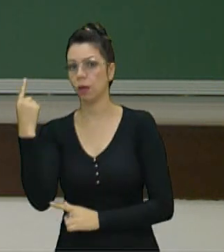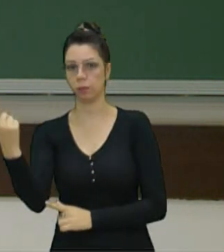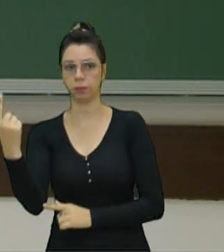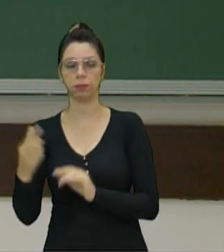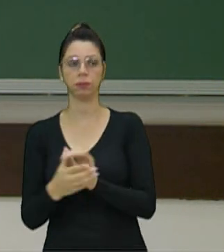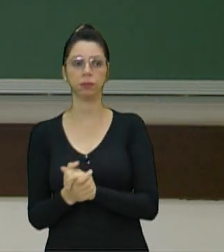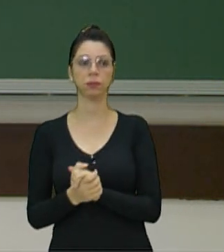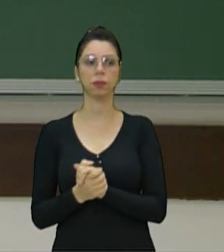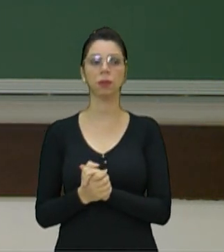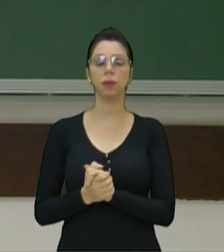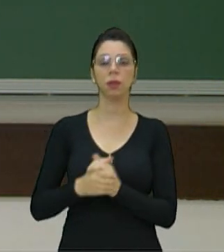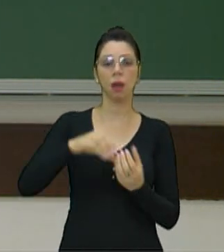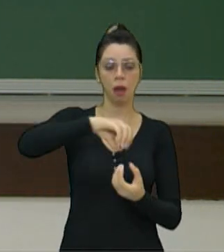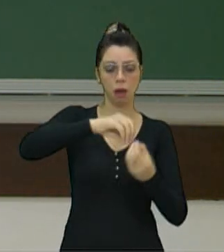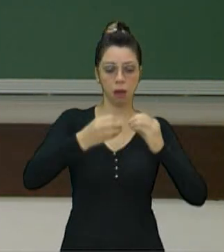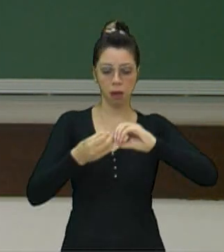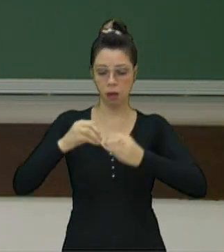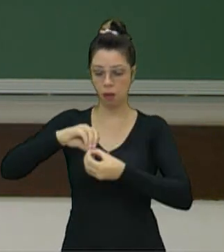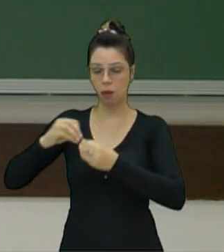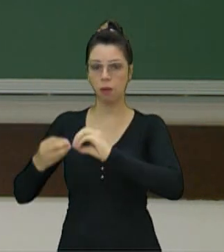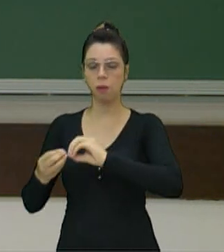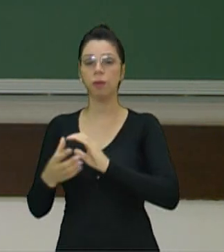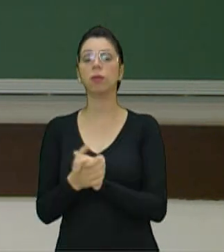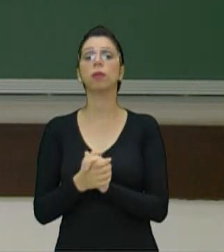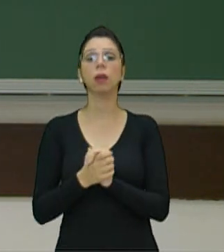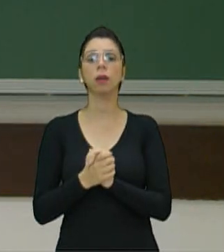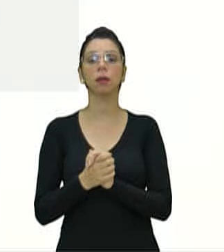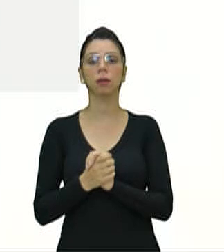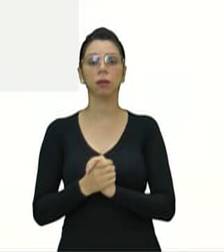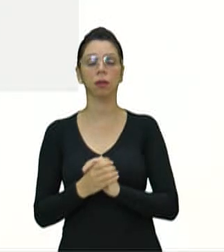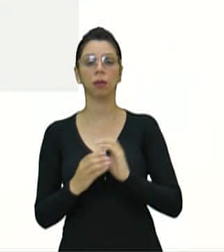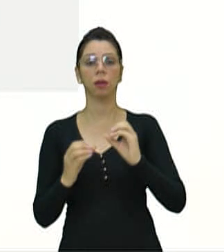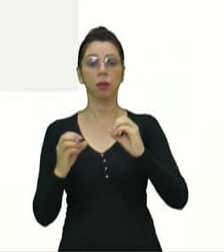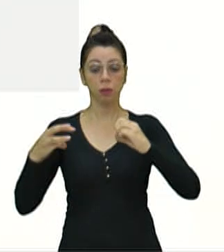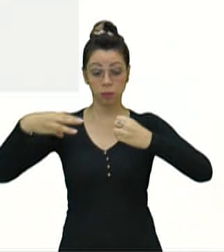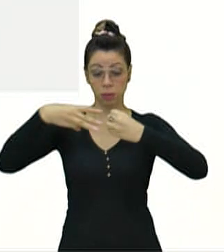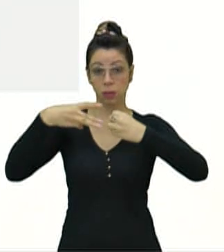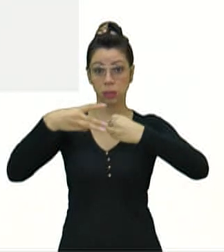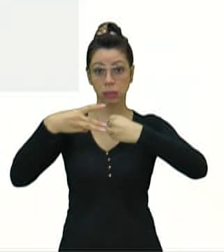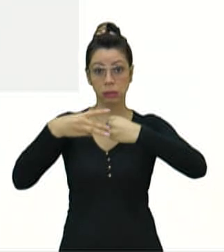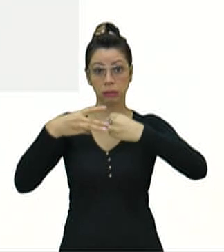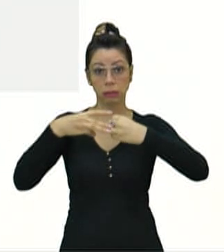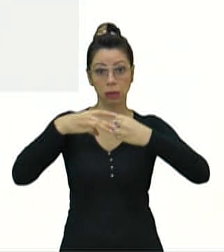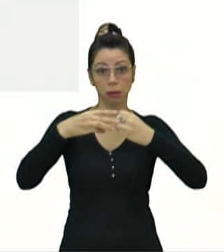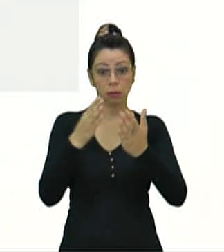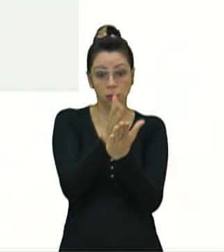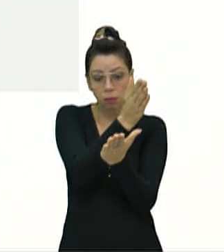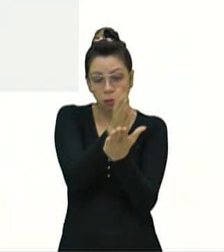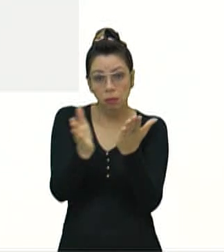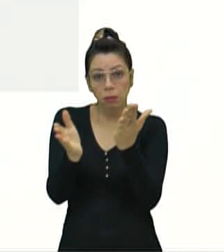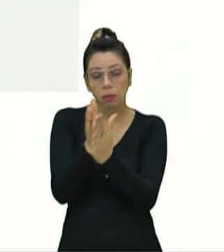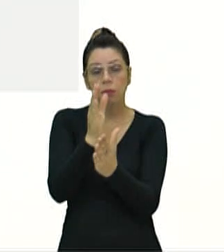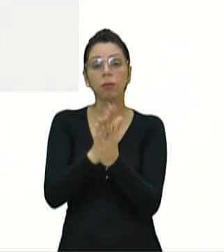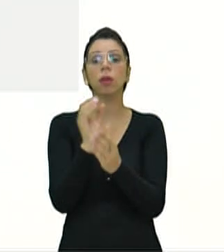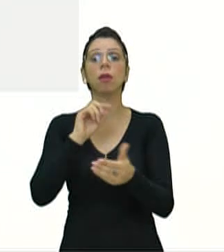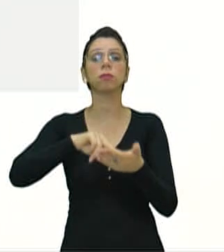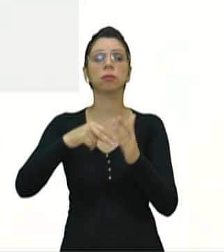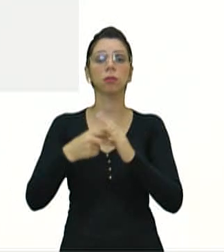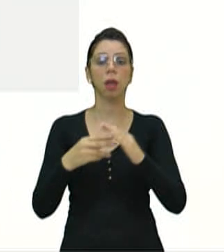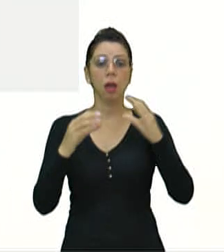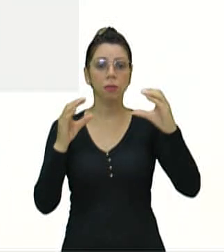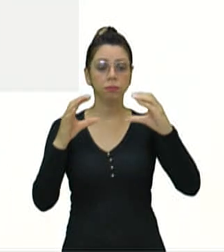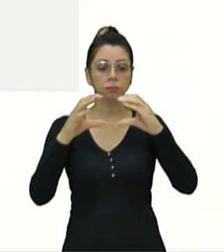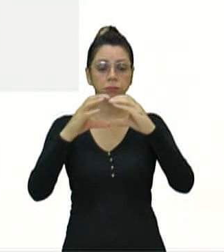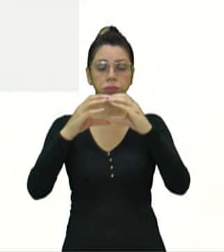mesmo indivíduo dá origem a outros por meio de divisões celulares. Nesse caso, não ocorre variabilidade genética. Por quê? Porque o